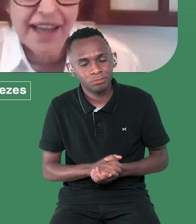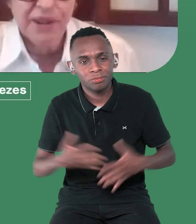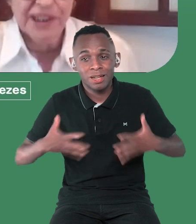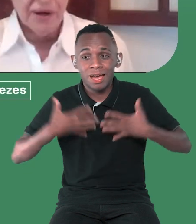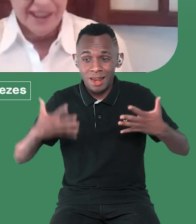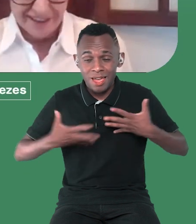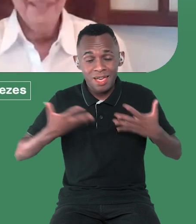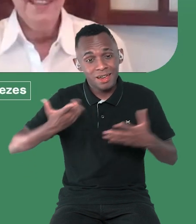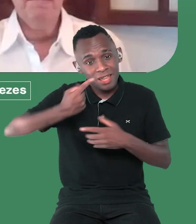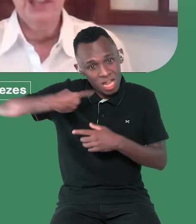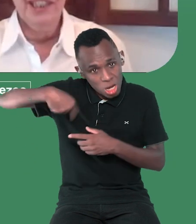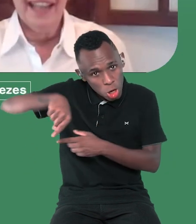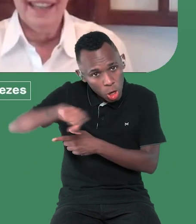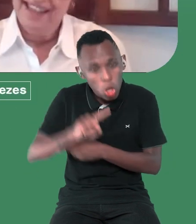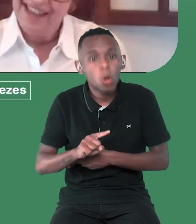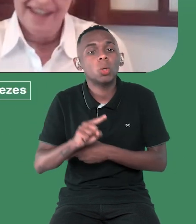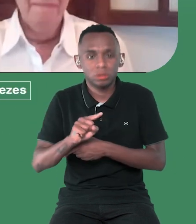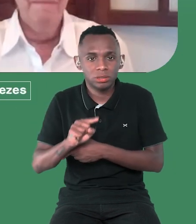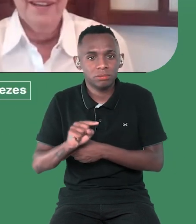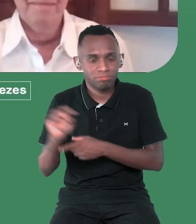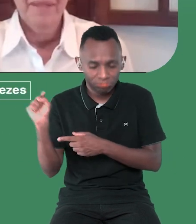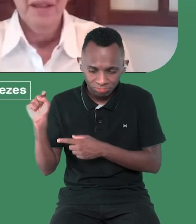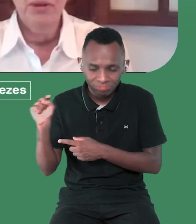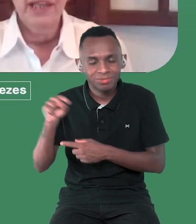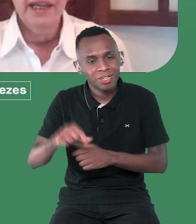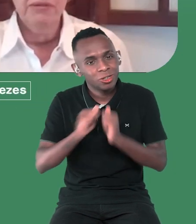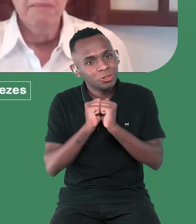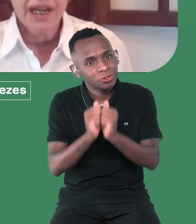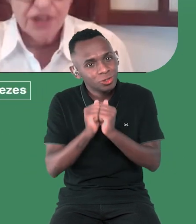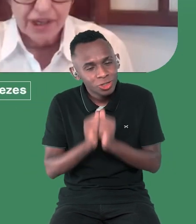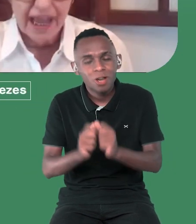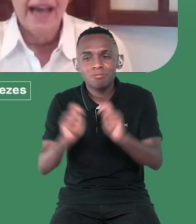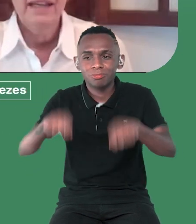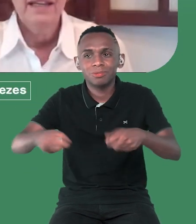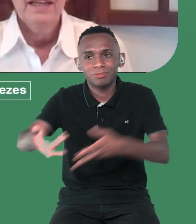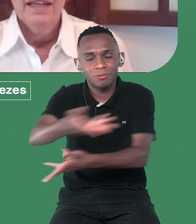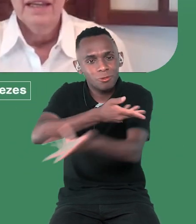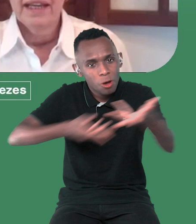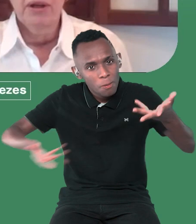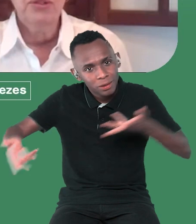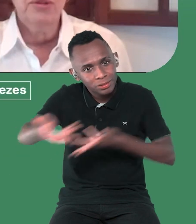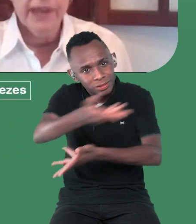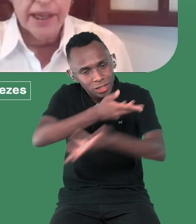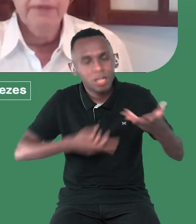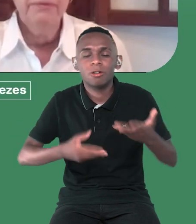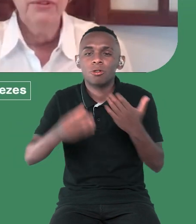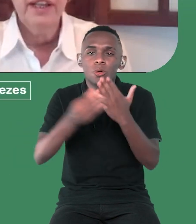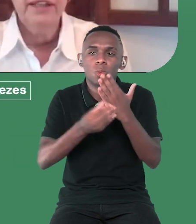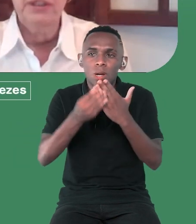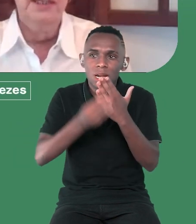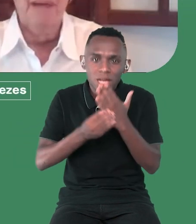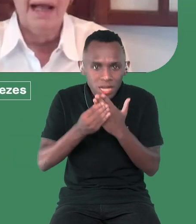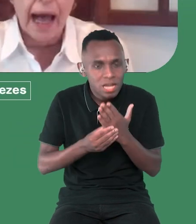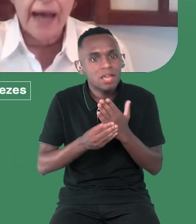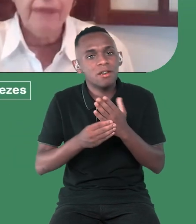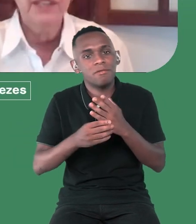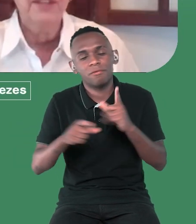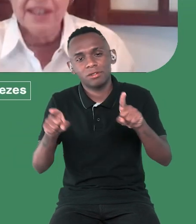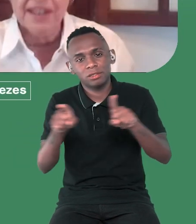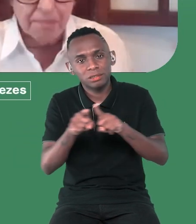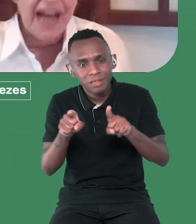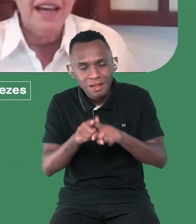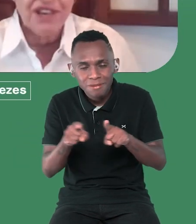Alegria toda nossa Thaís, por estar aqui, né? Podendo compartilhar nossos livros, né? Nossas